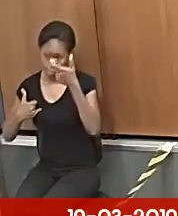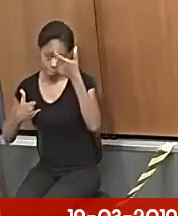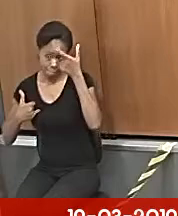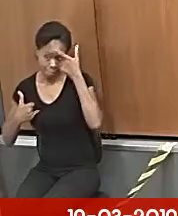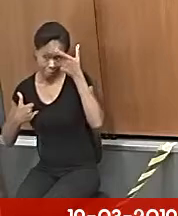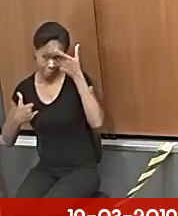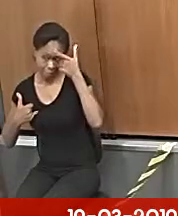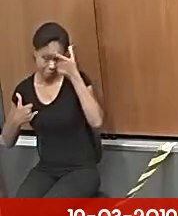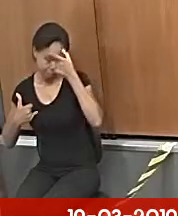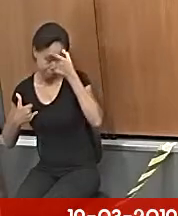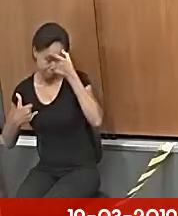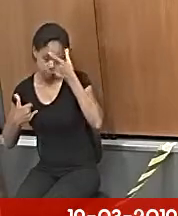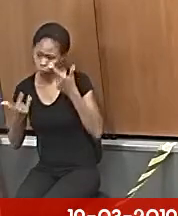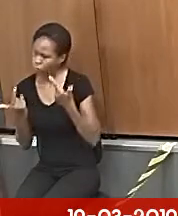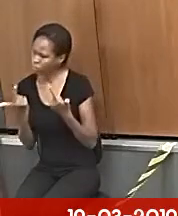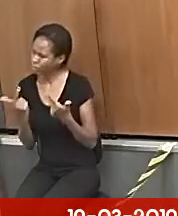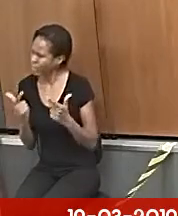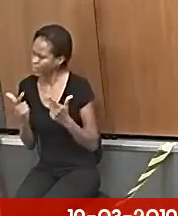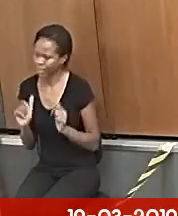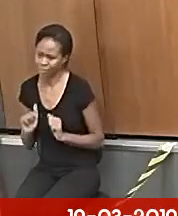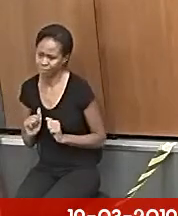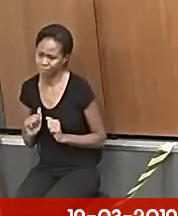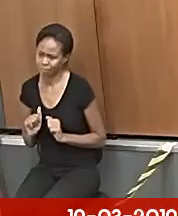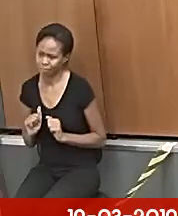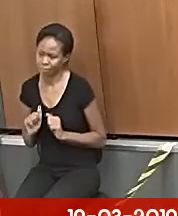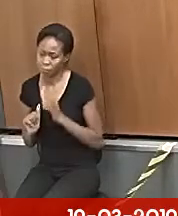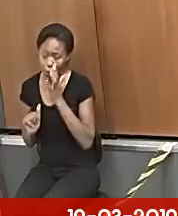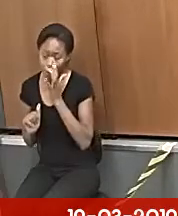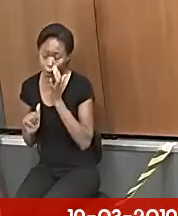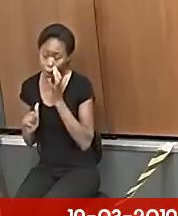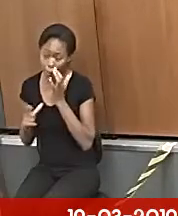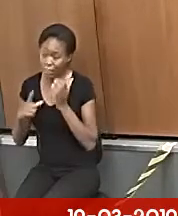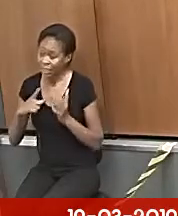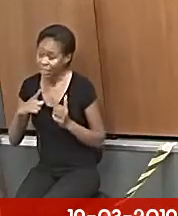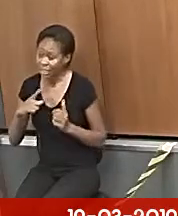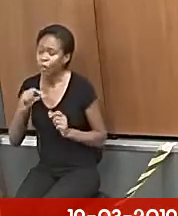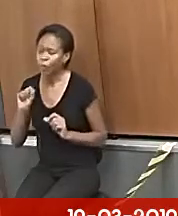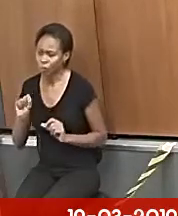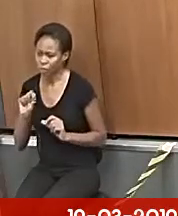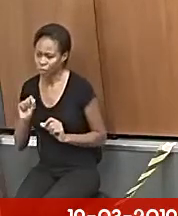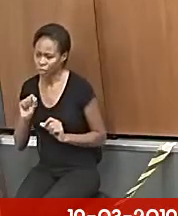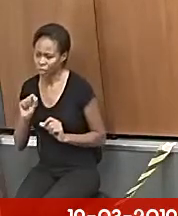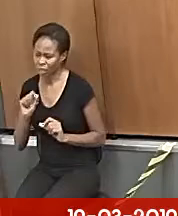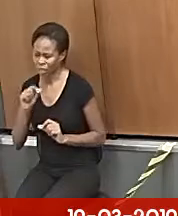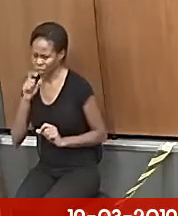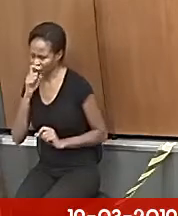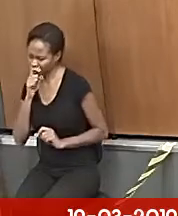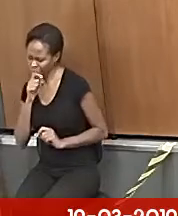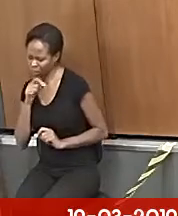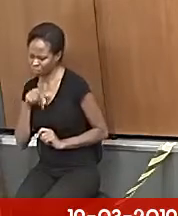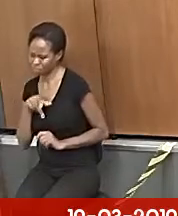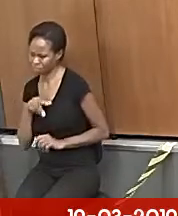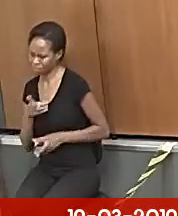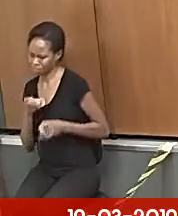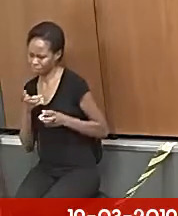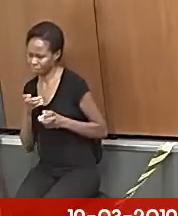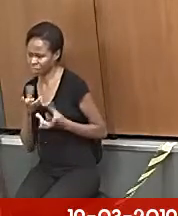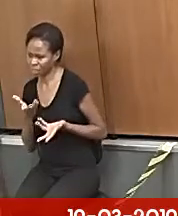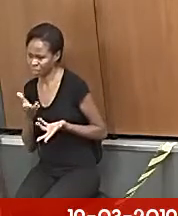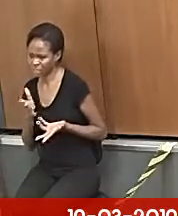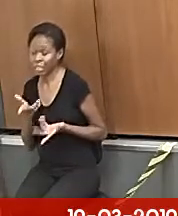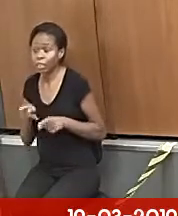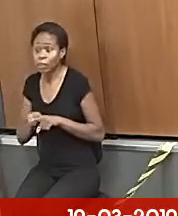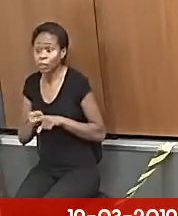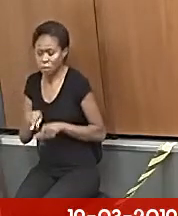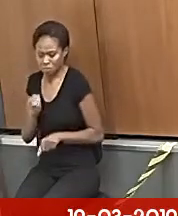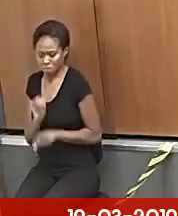muitas vezes o o mito esteriótipo gera ea superproteção gera a